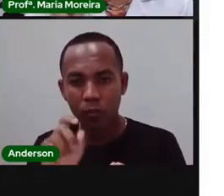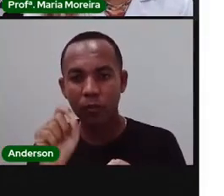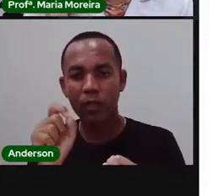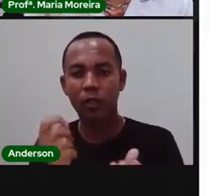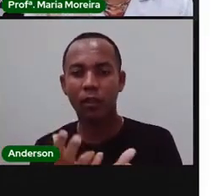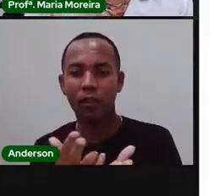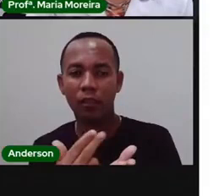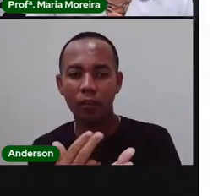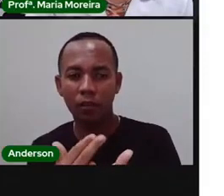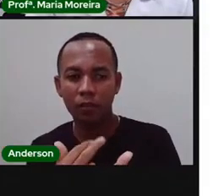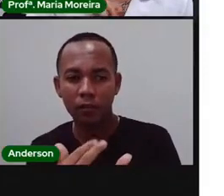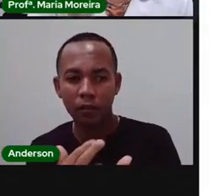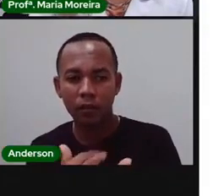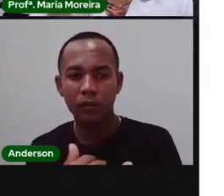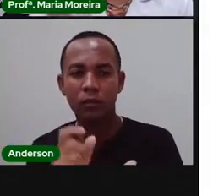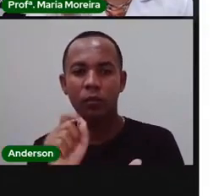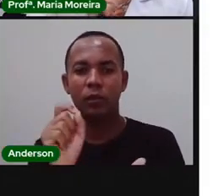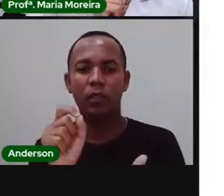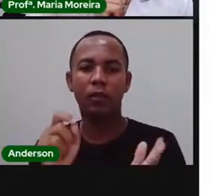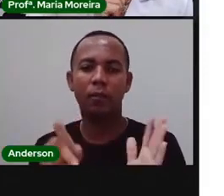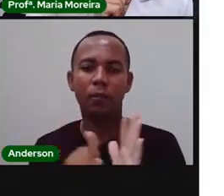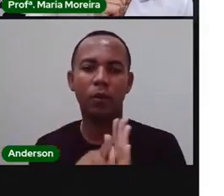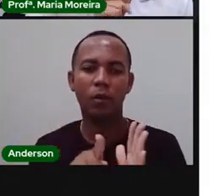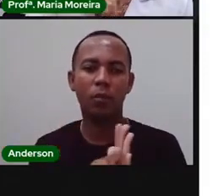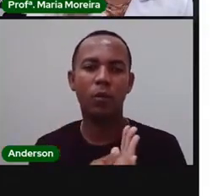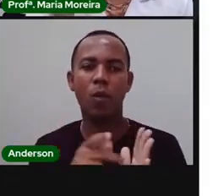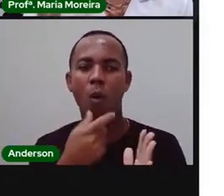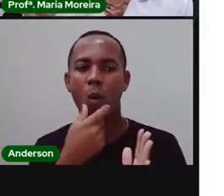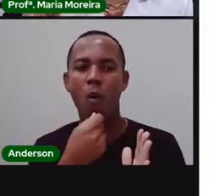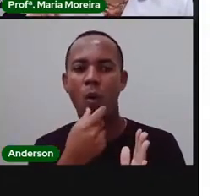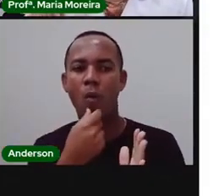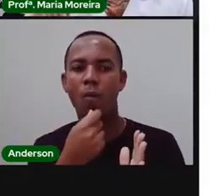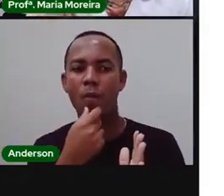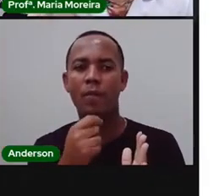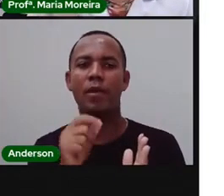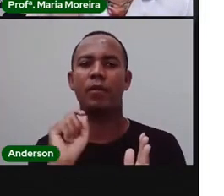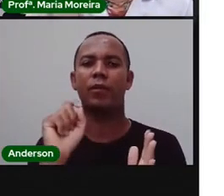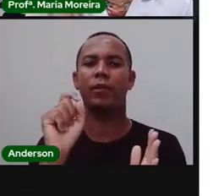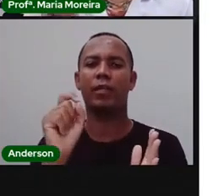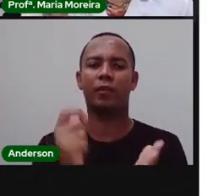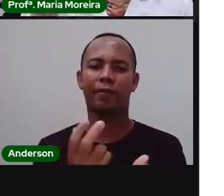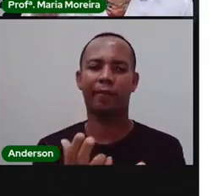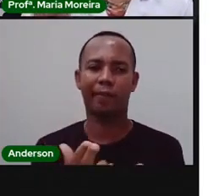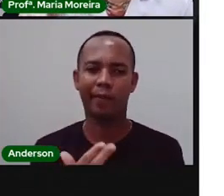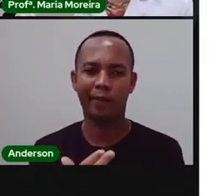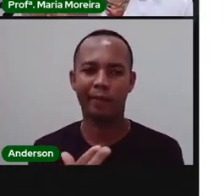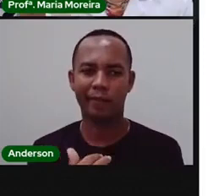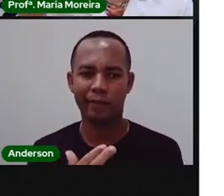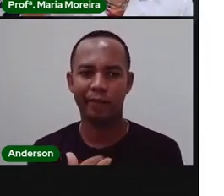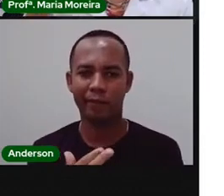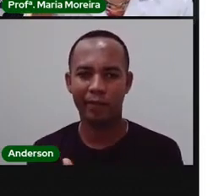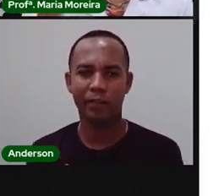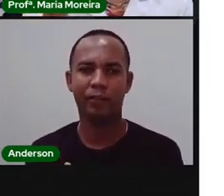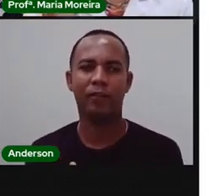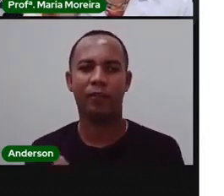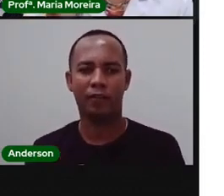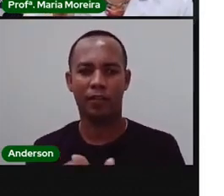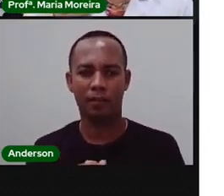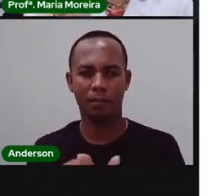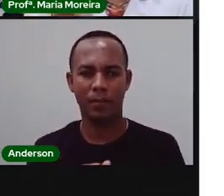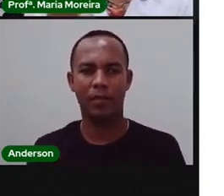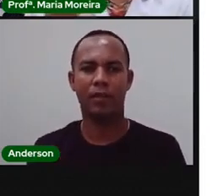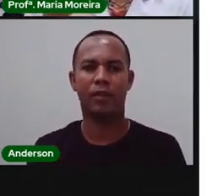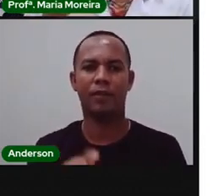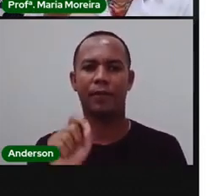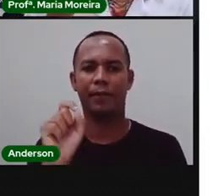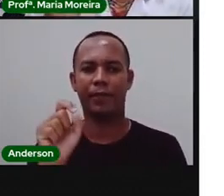esse desenhozinho de um suposto homem das cavernas e que ele está o quê? Desenhando. E através dessa pintura rupestre é